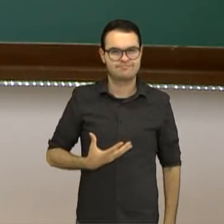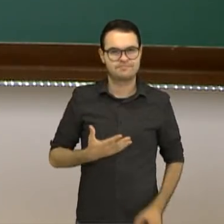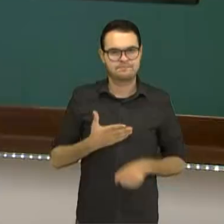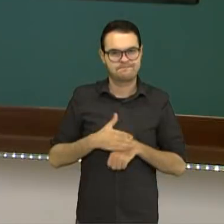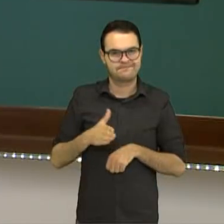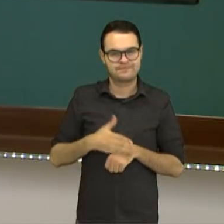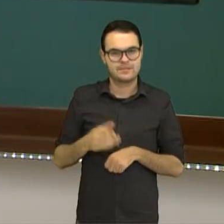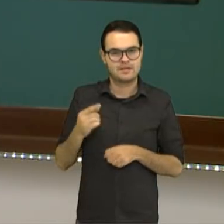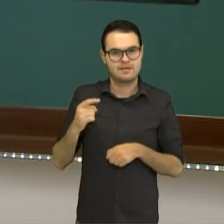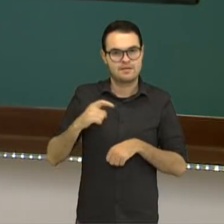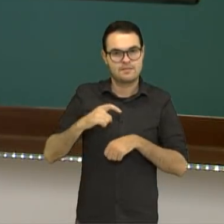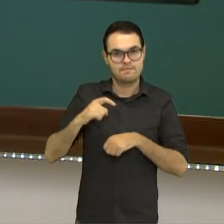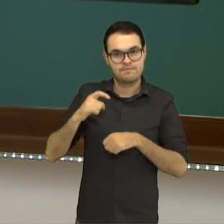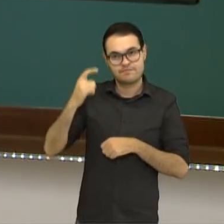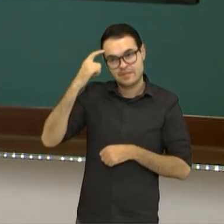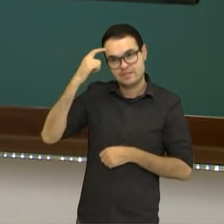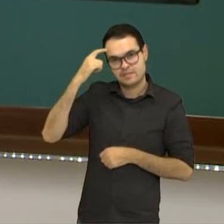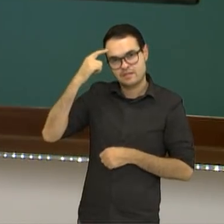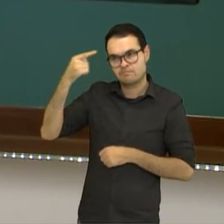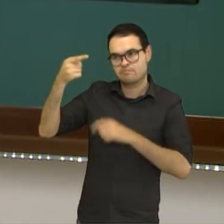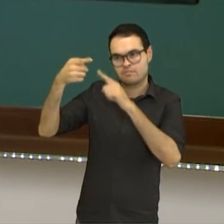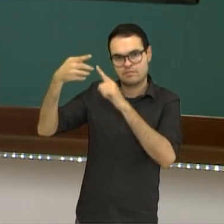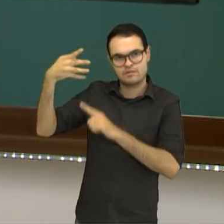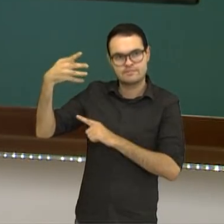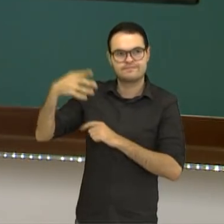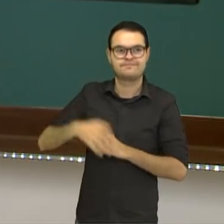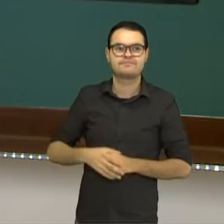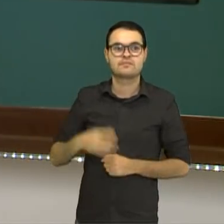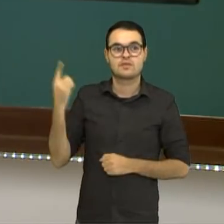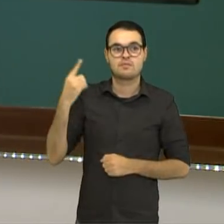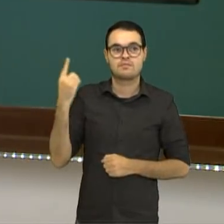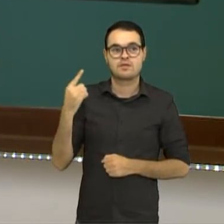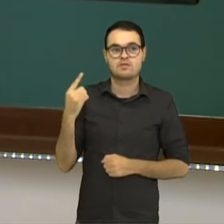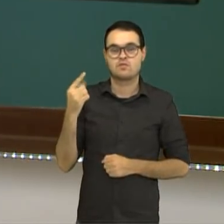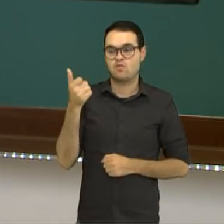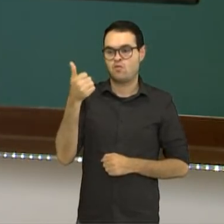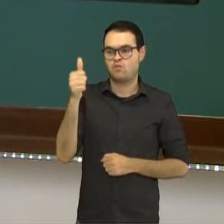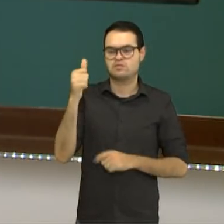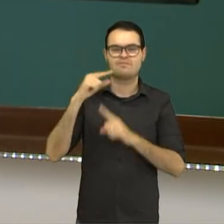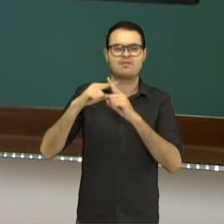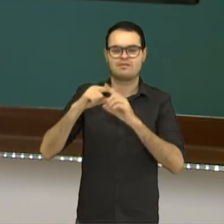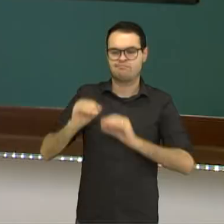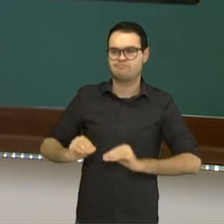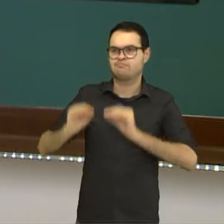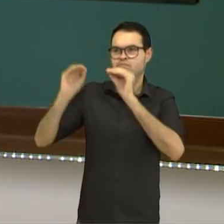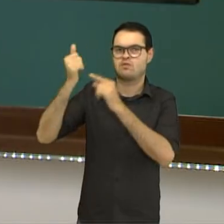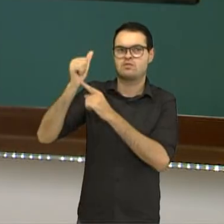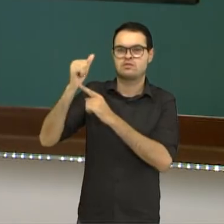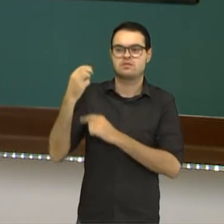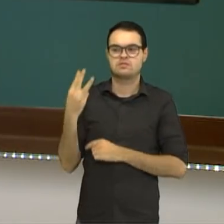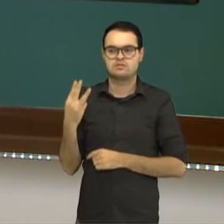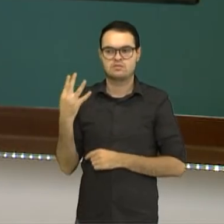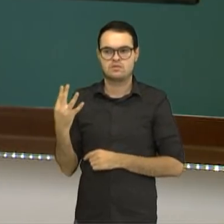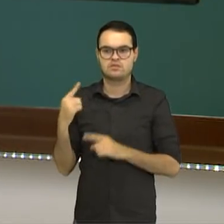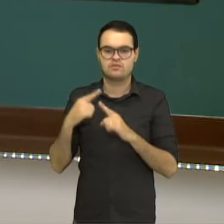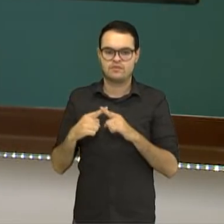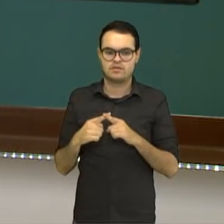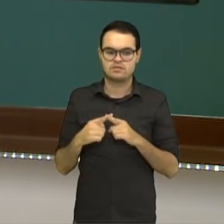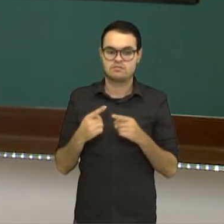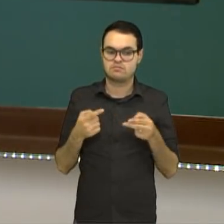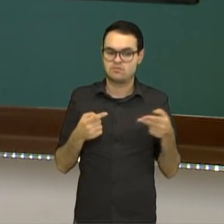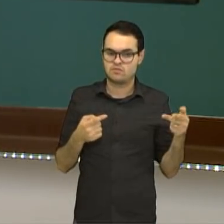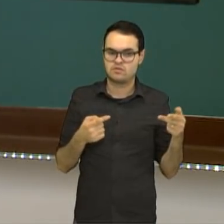um. O primeiro diz que é 34 vezes o 11. Por que que deu 11? Se eu pensar 34 vezes alguém para